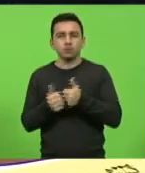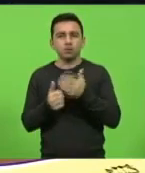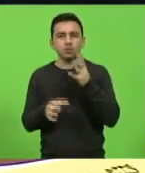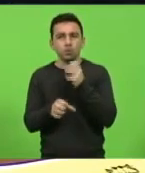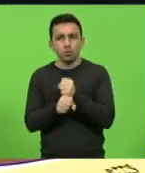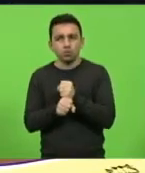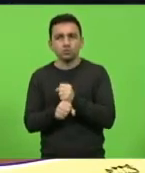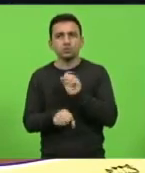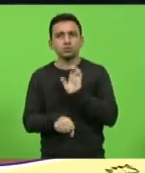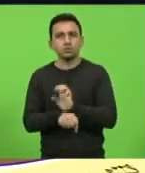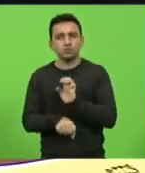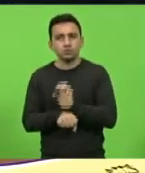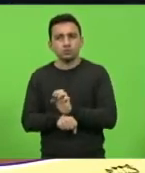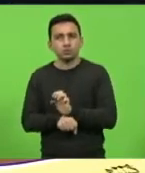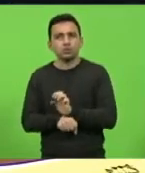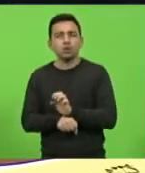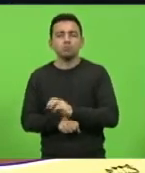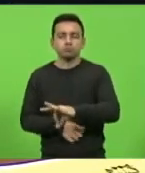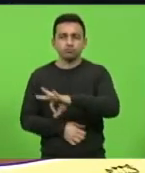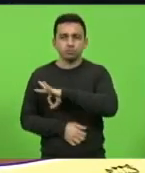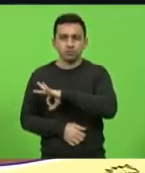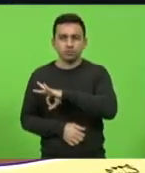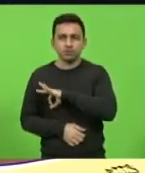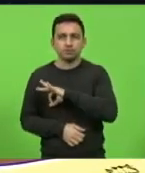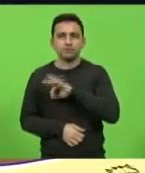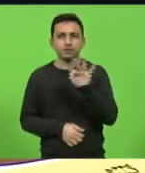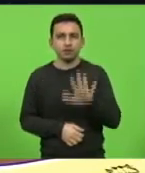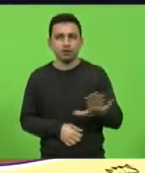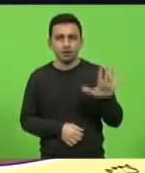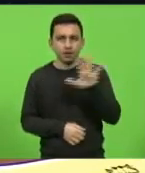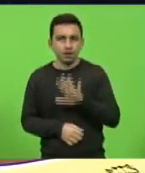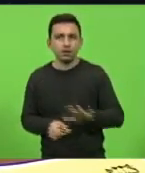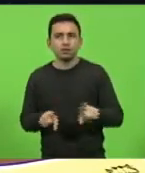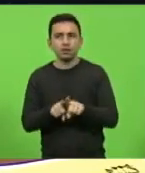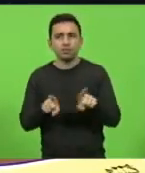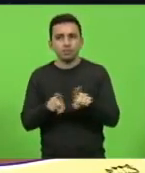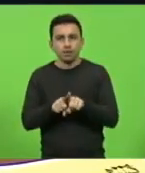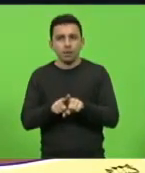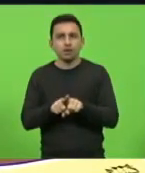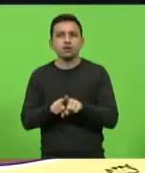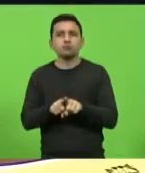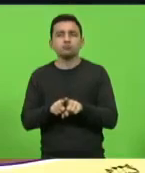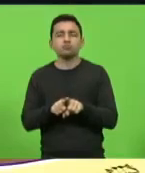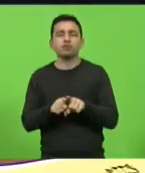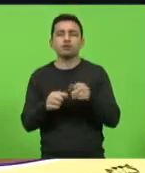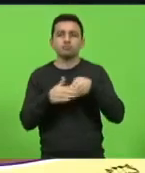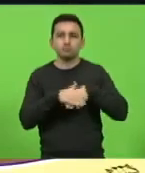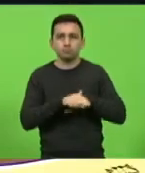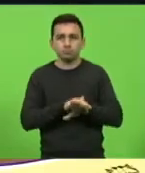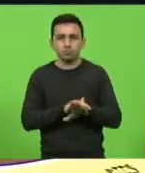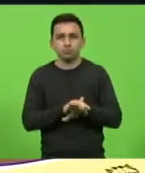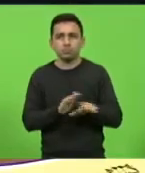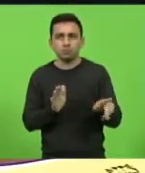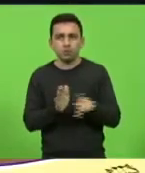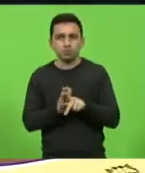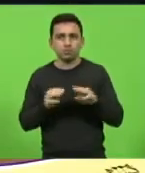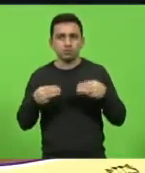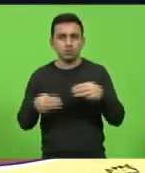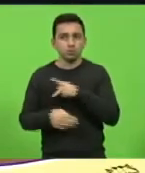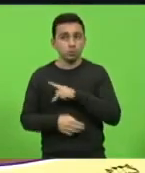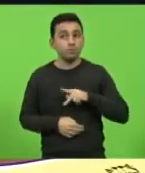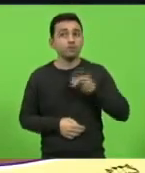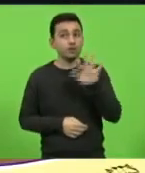Estado, Polícia Federal, além da promoção de arquivamento do Ministério Público